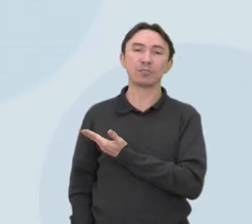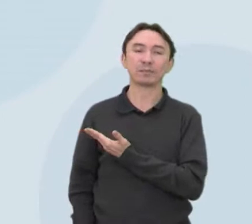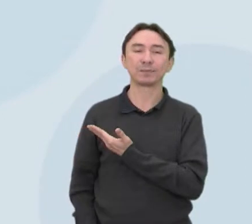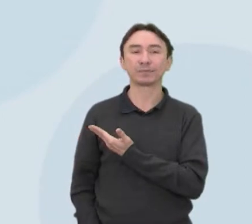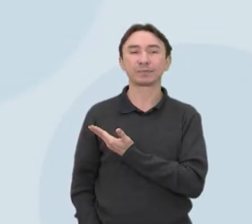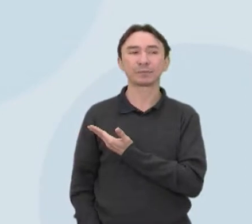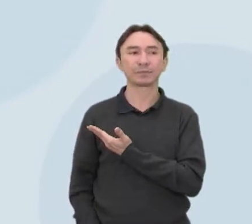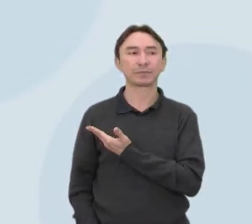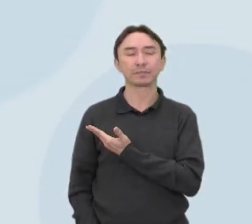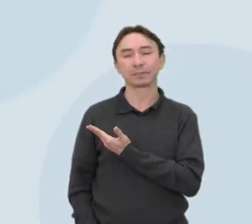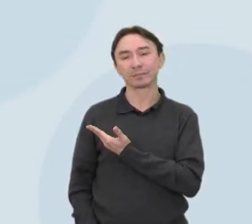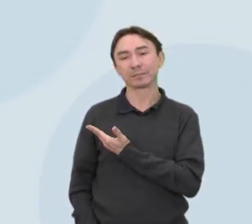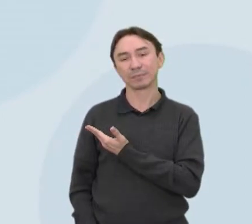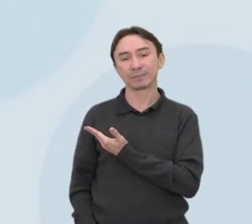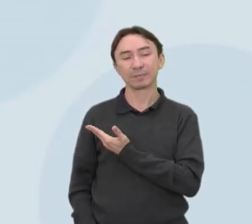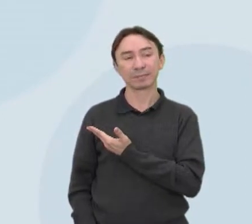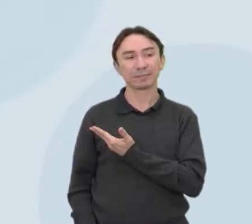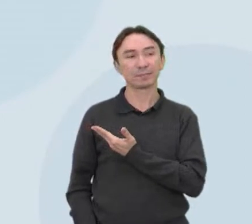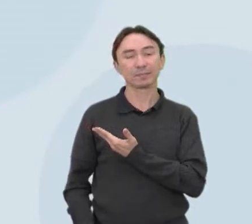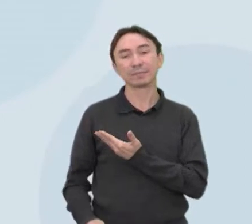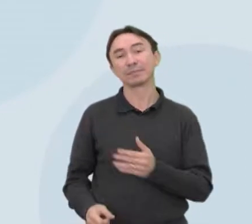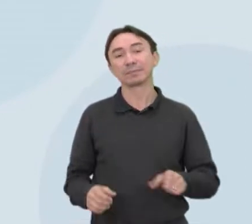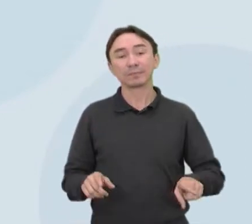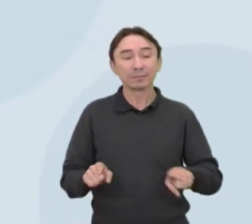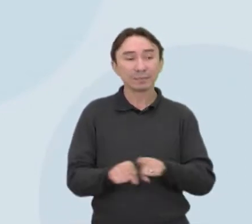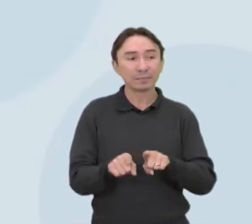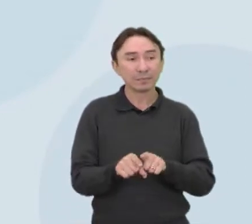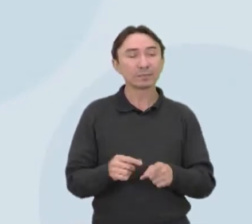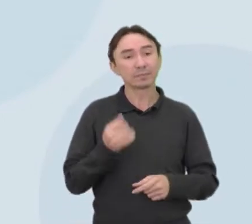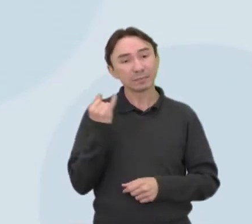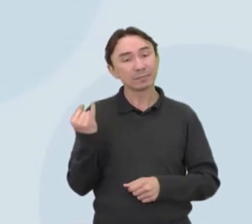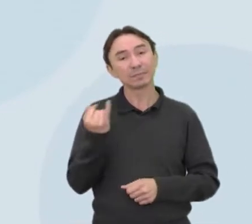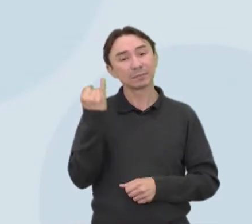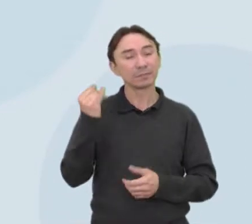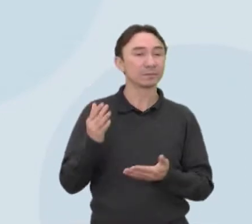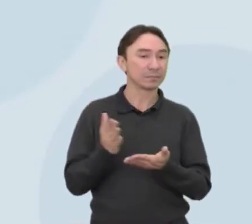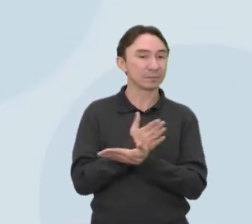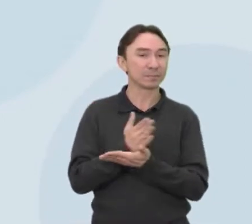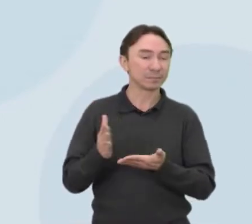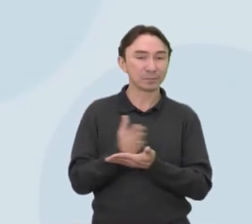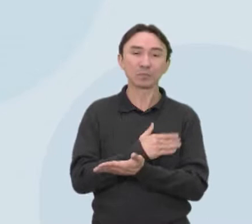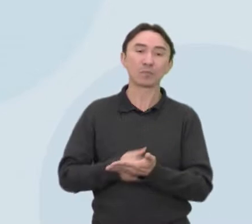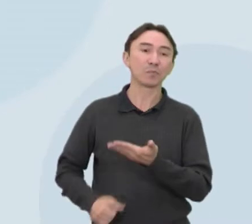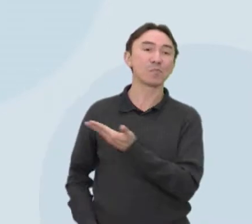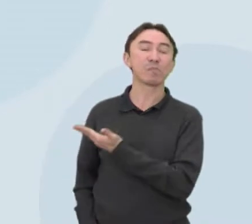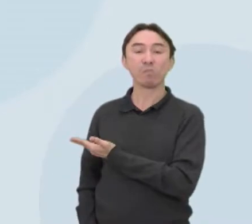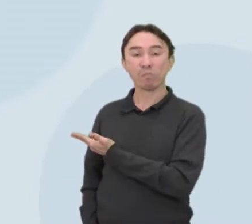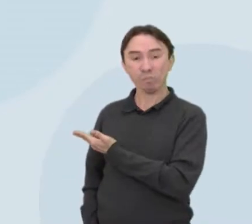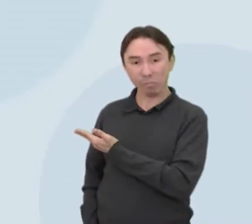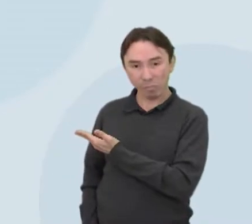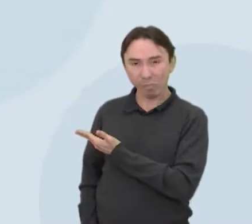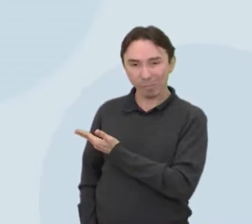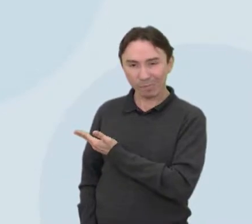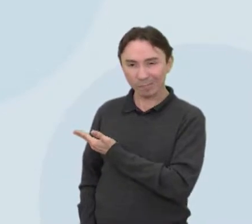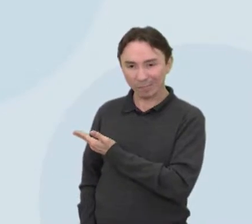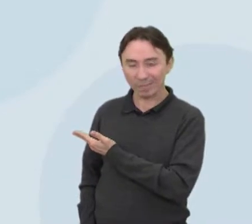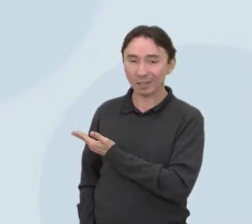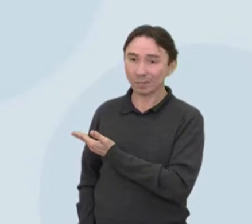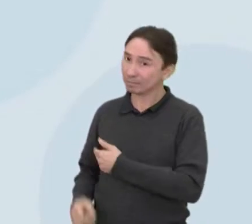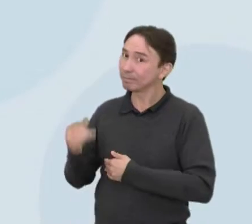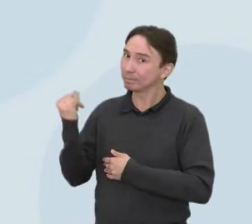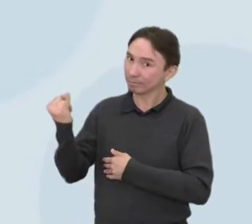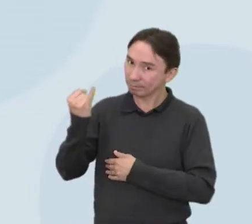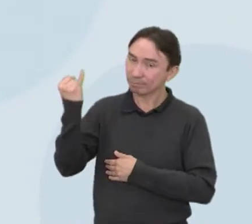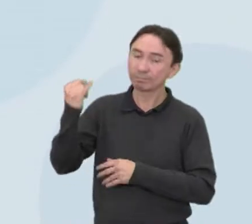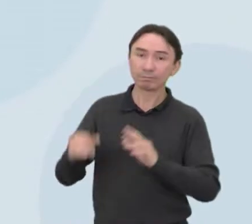alguns apontamentos aí, né, importantes. Então, os fatos históricos aí mais importantes, né, para entendermos a